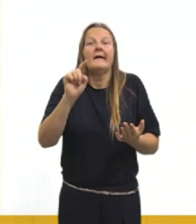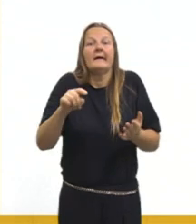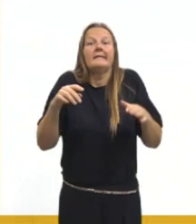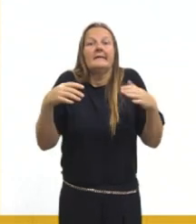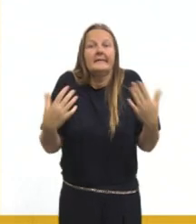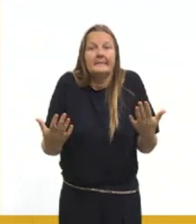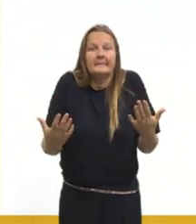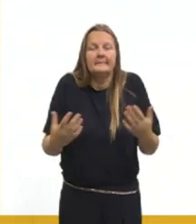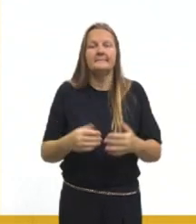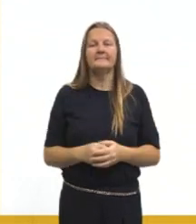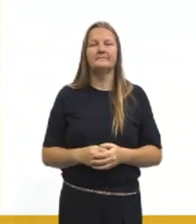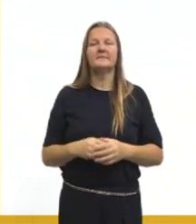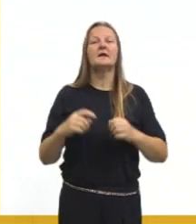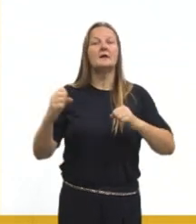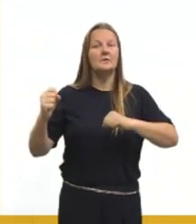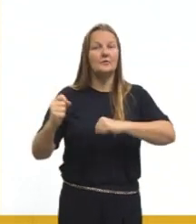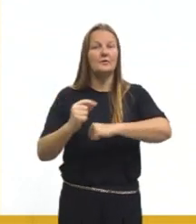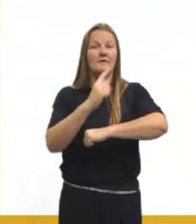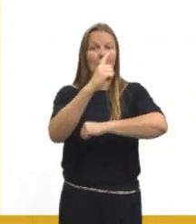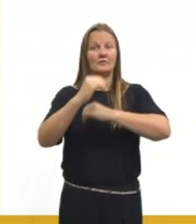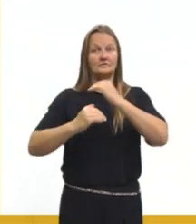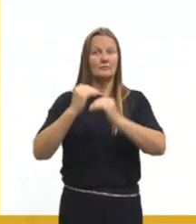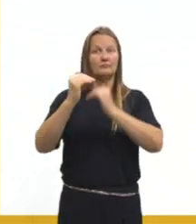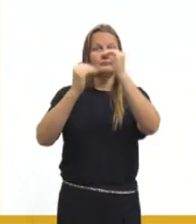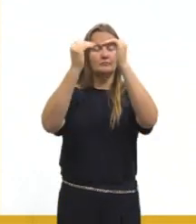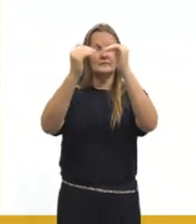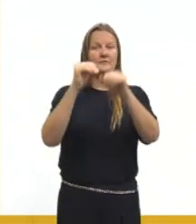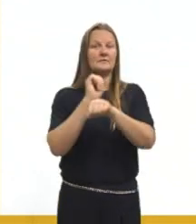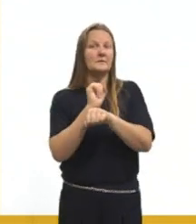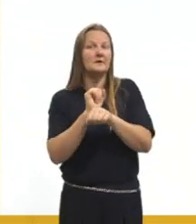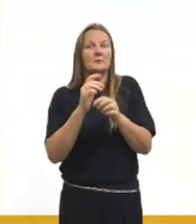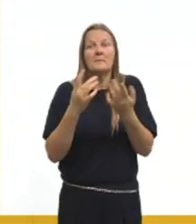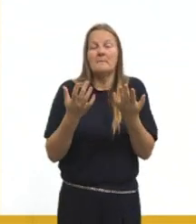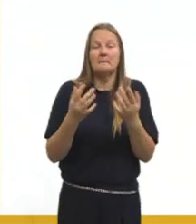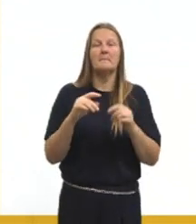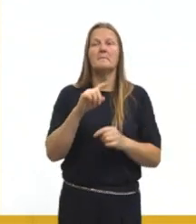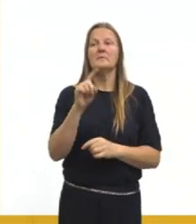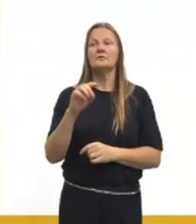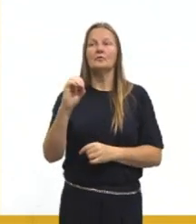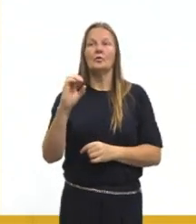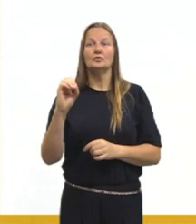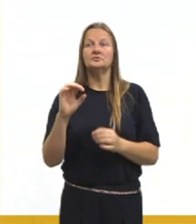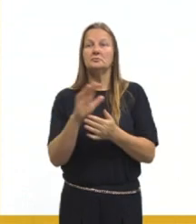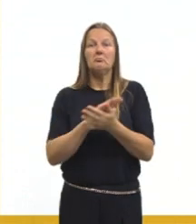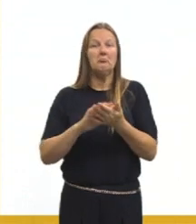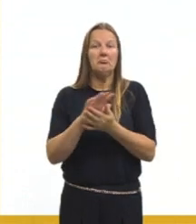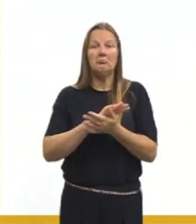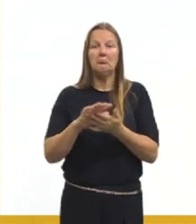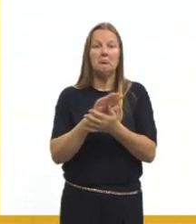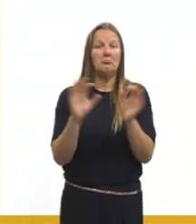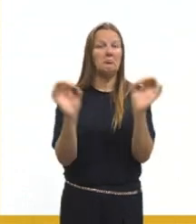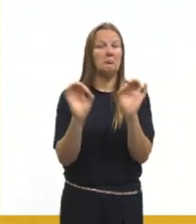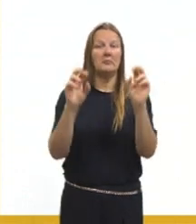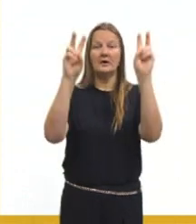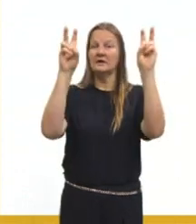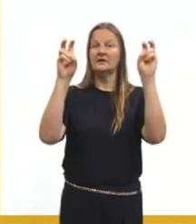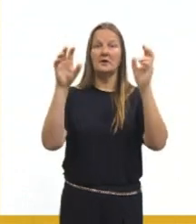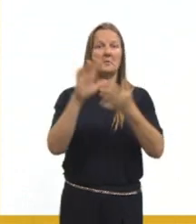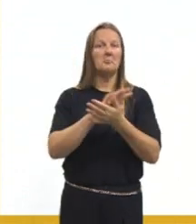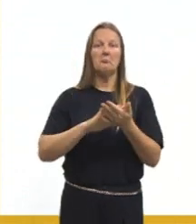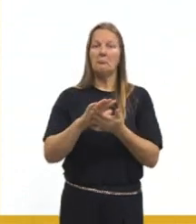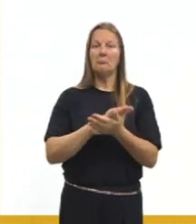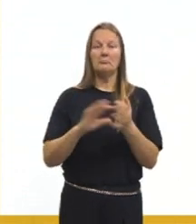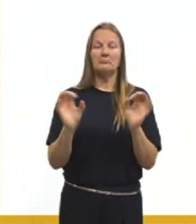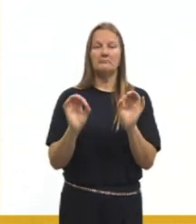não teve evolução também tava se esperando bastante sociologia que também não foi abortado assim de forma né